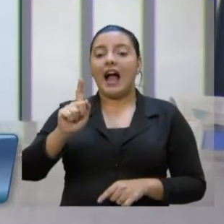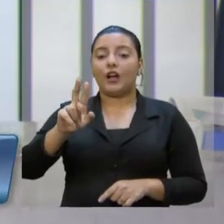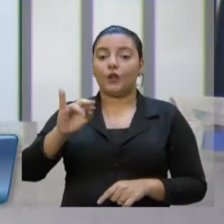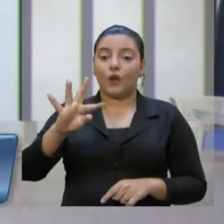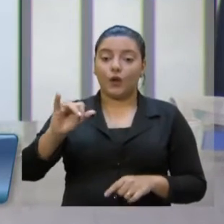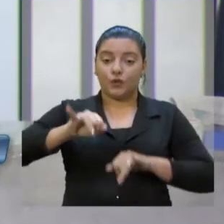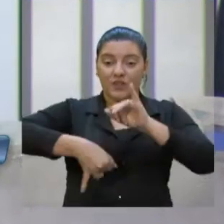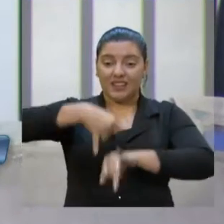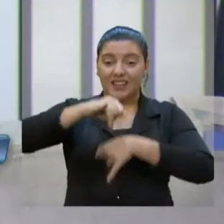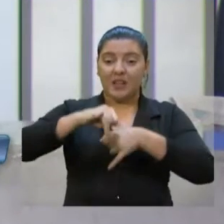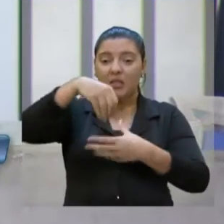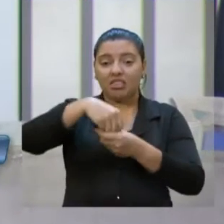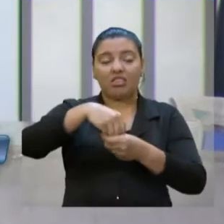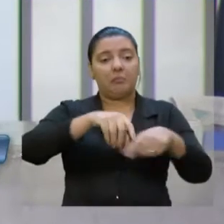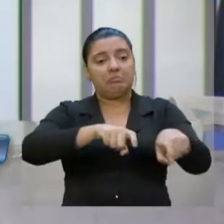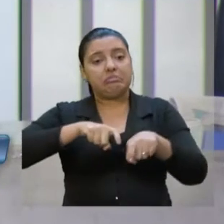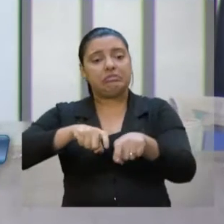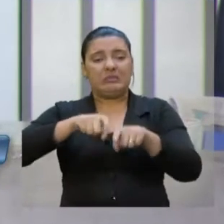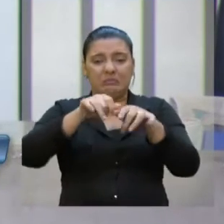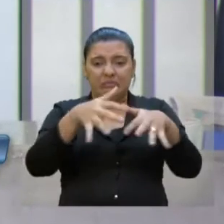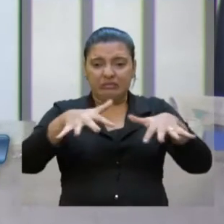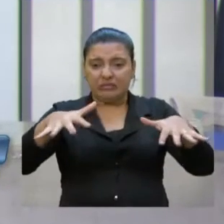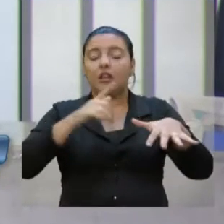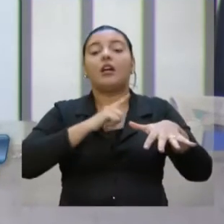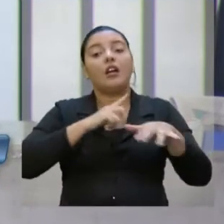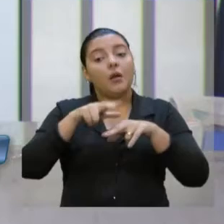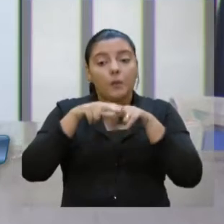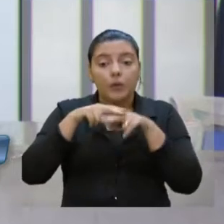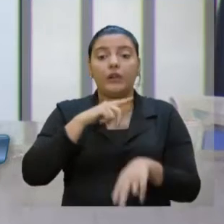o poder executivo e as pessoas veem diferente, né?